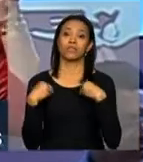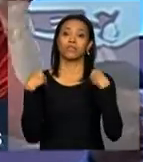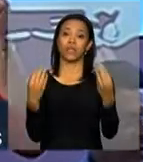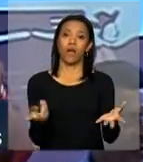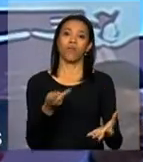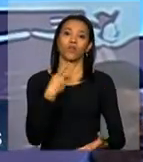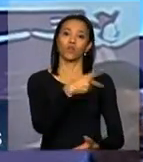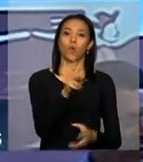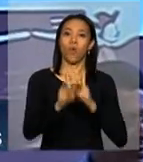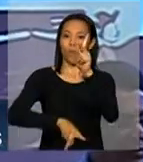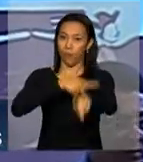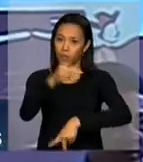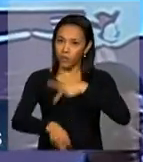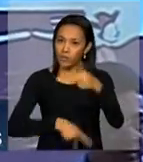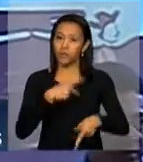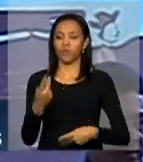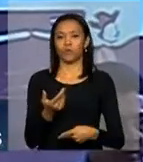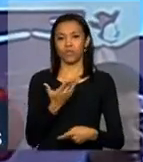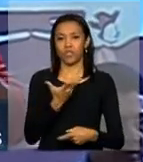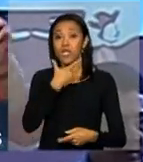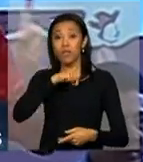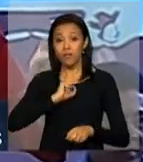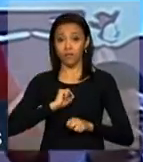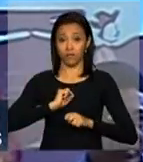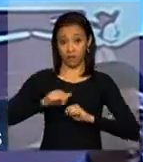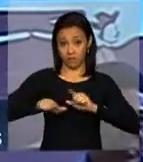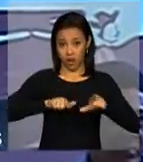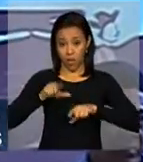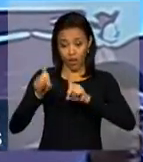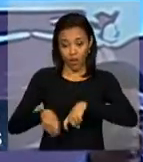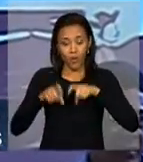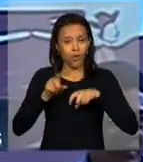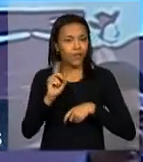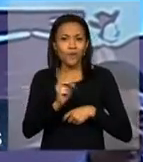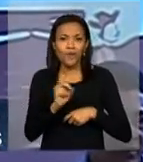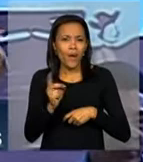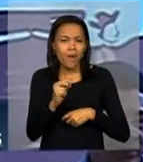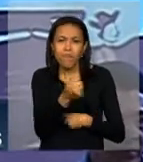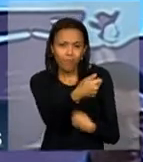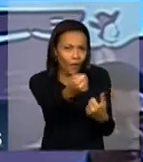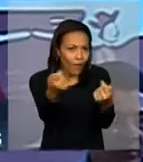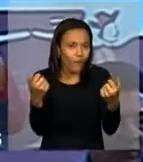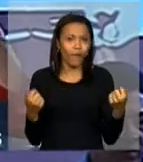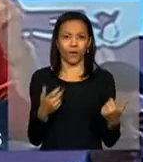de produtores rurais, que não é uma população pequena,